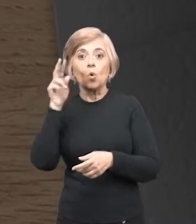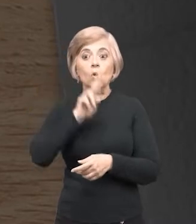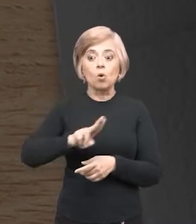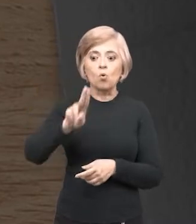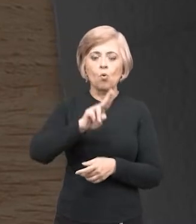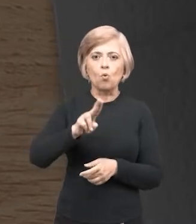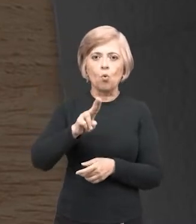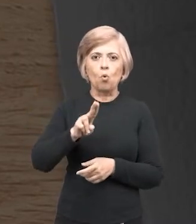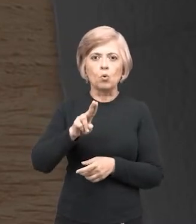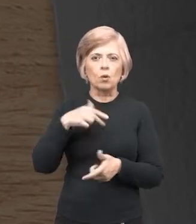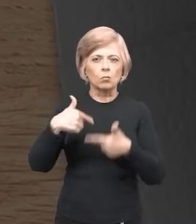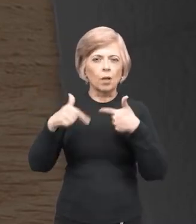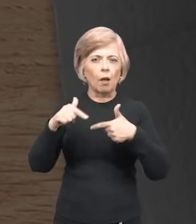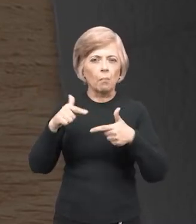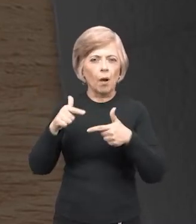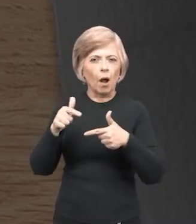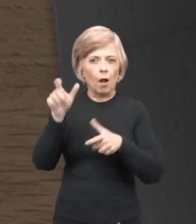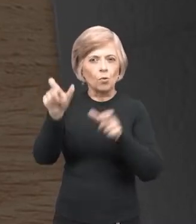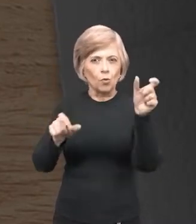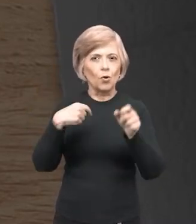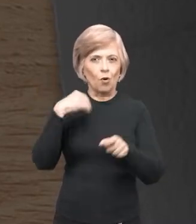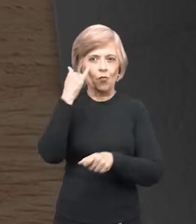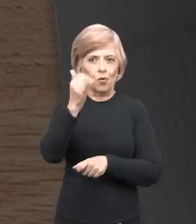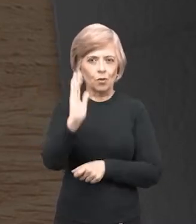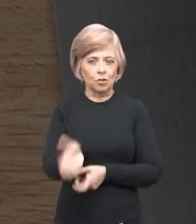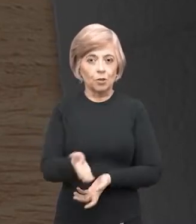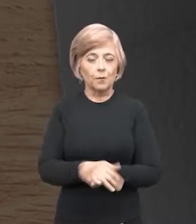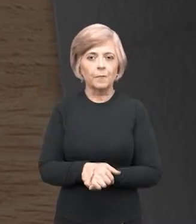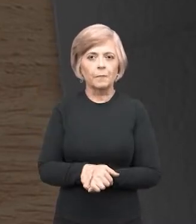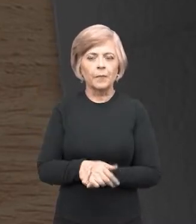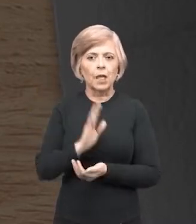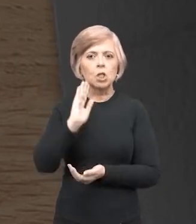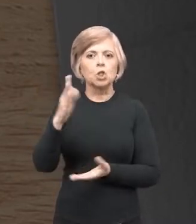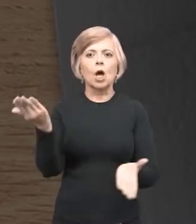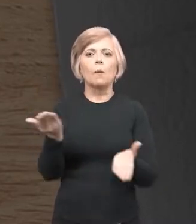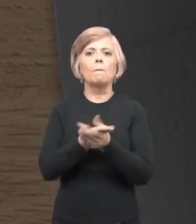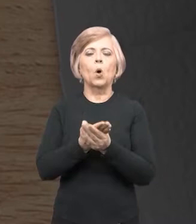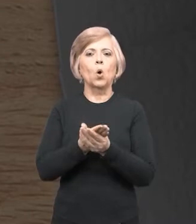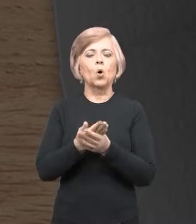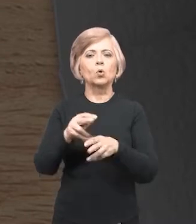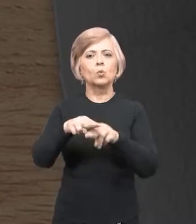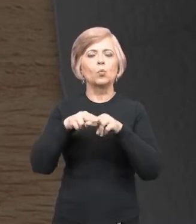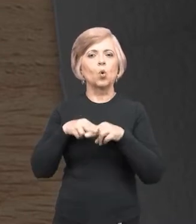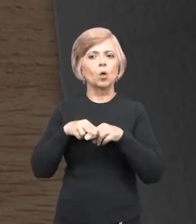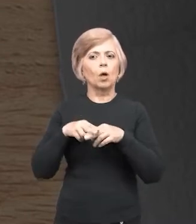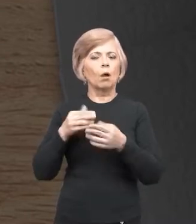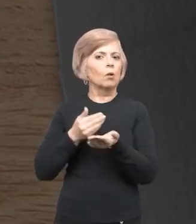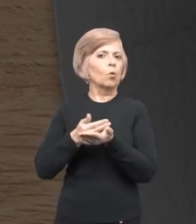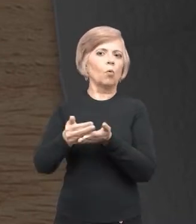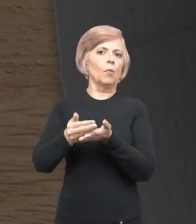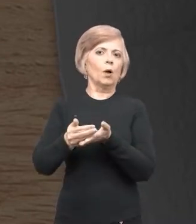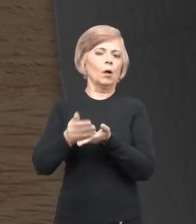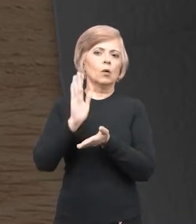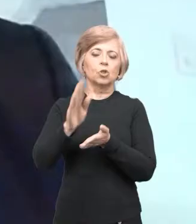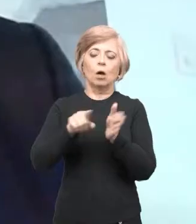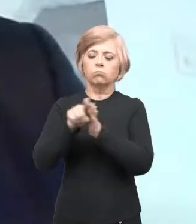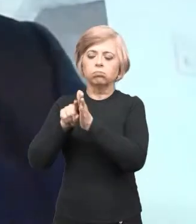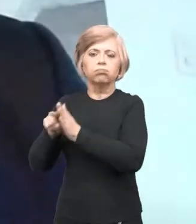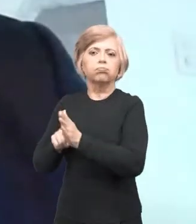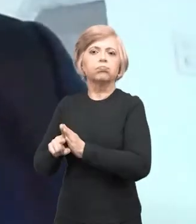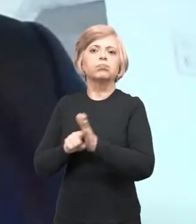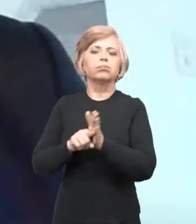mencionar, ele já seria processado na atribuição originária ou investigado na atribuição